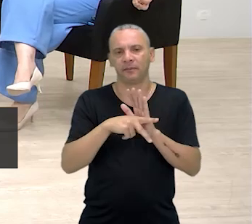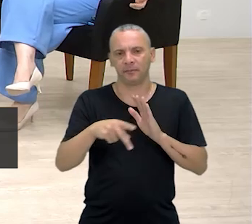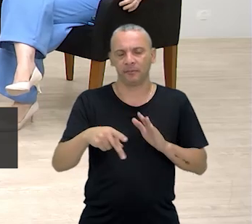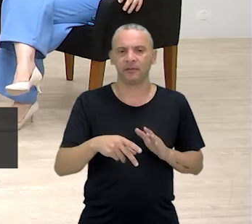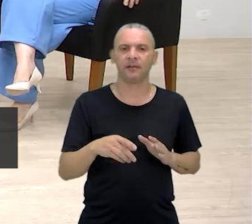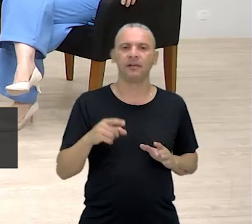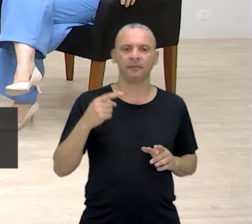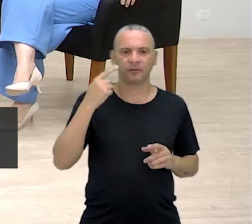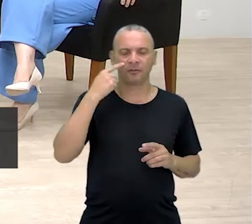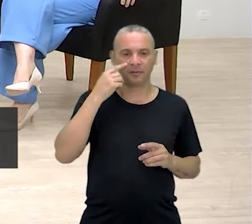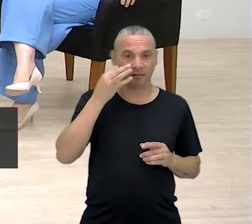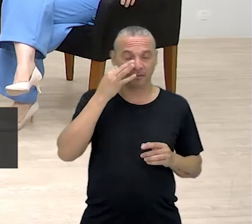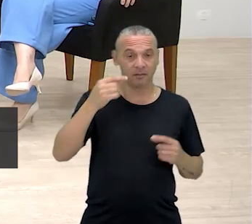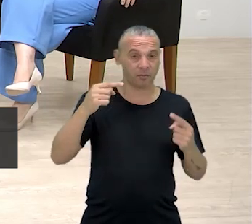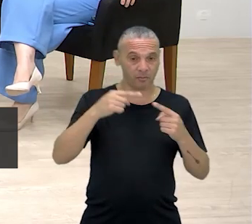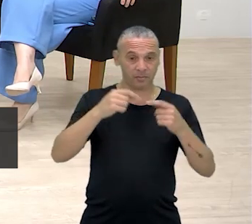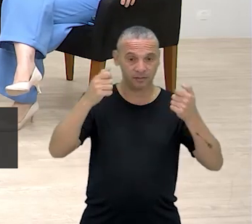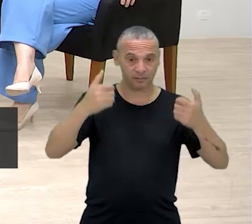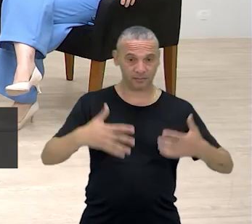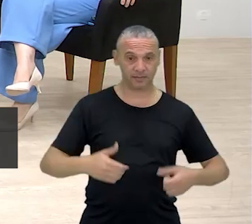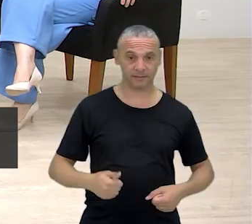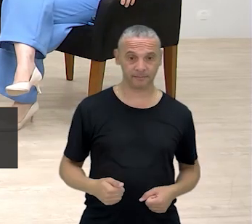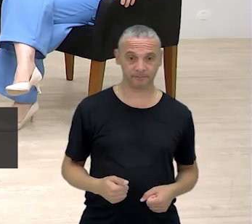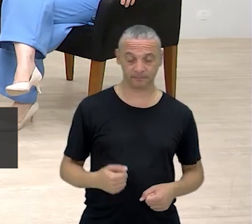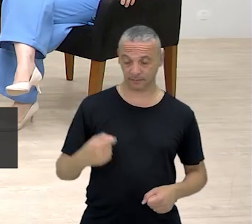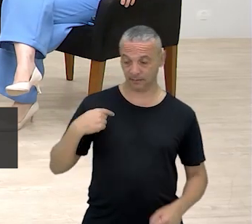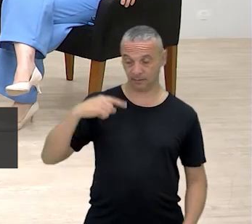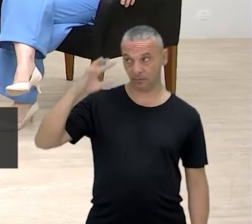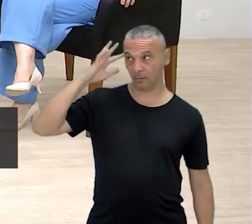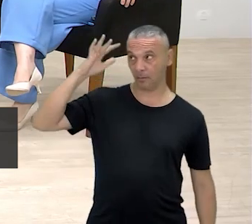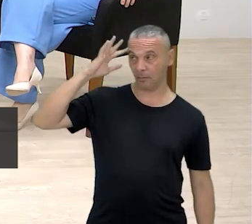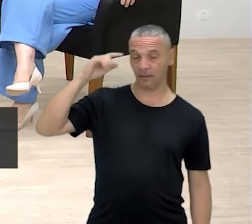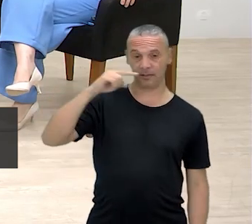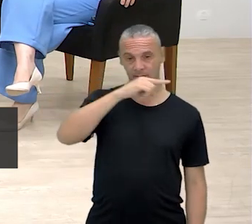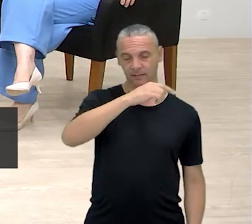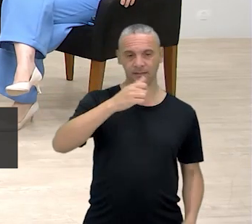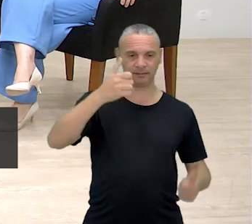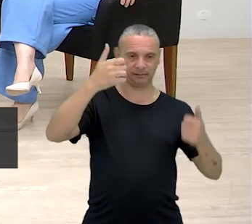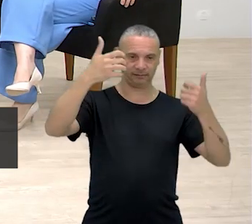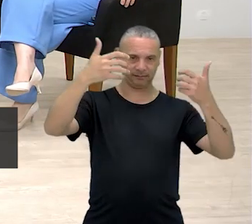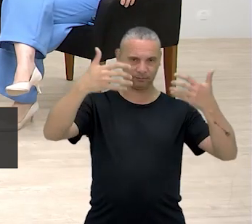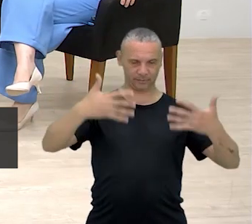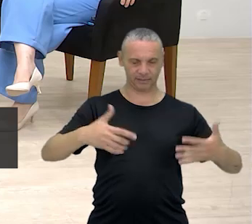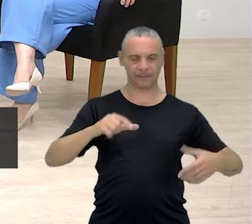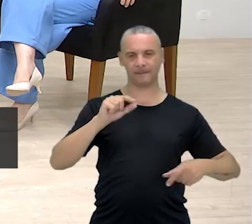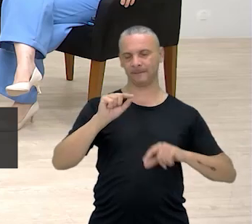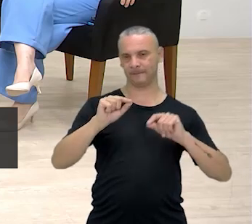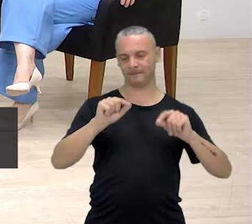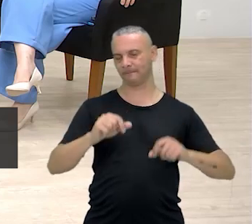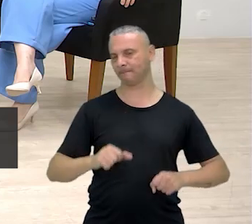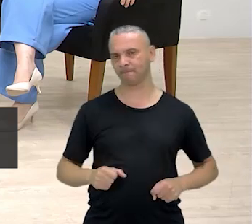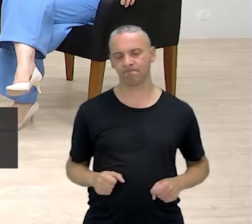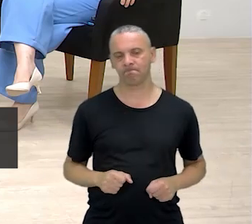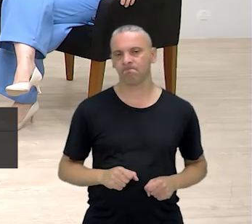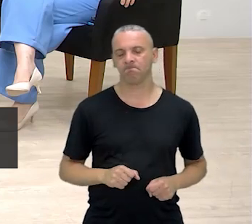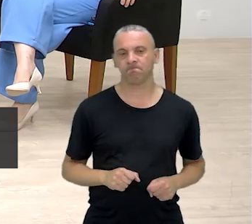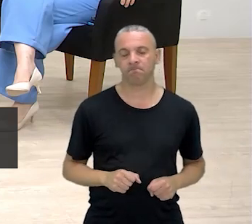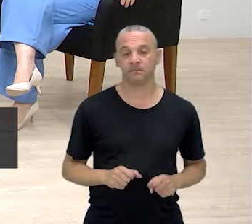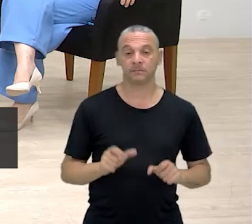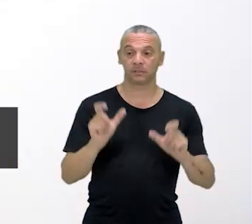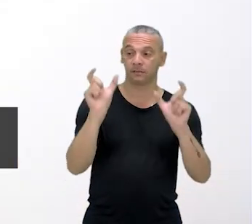essa cena chamou atenção, né, Carlos? Assim, pensando no que o Bessani, né, no que o Bessani trouxe, assim, né, acho que os